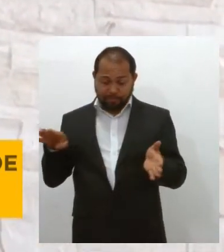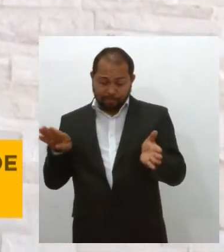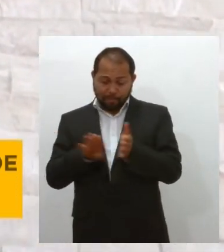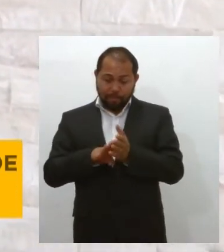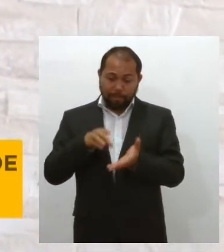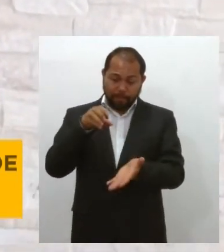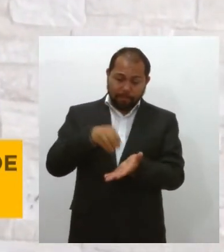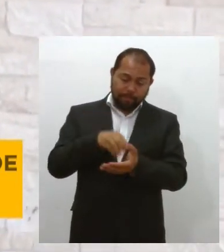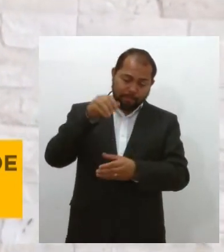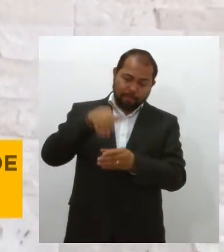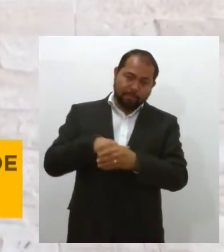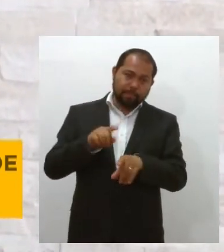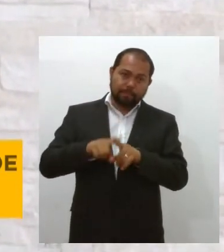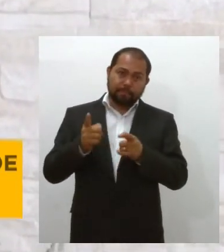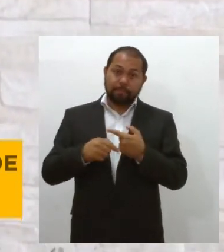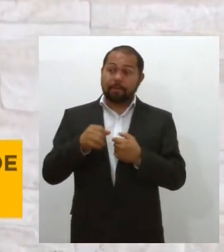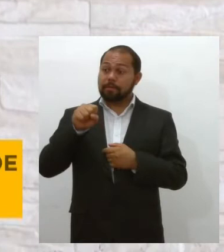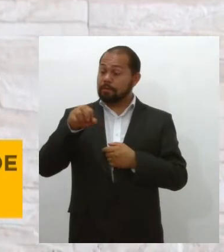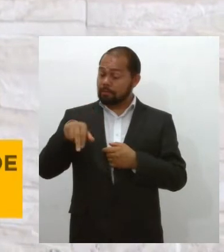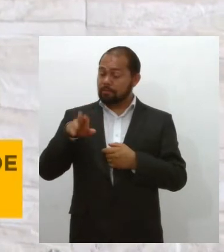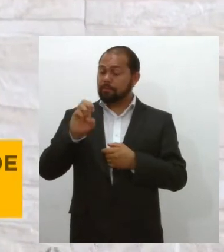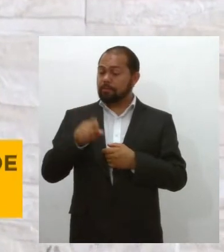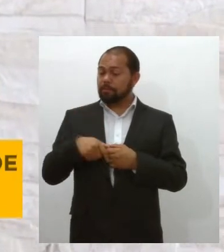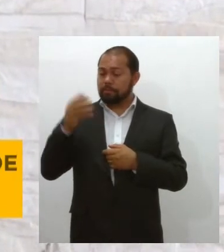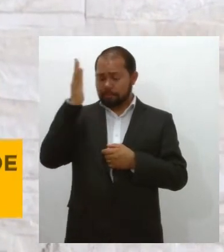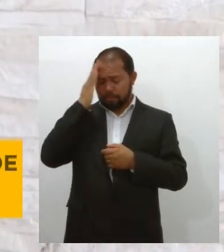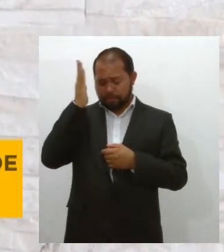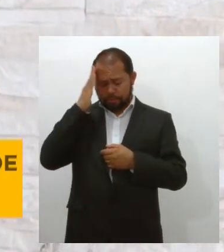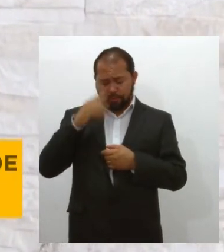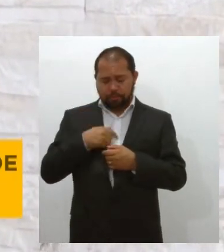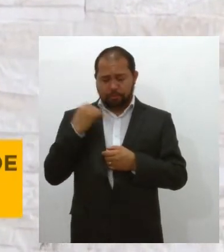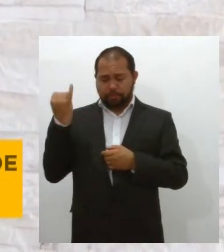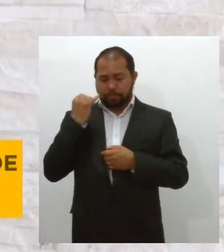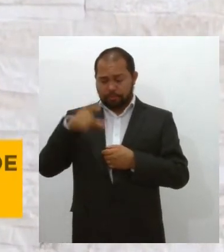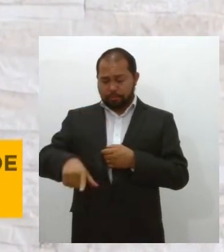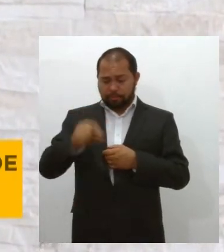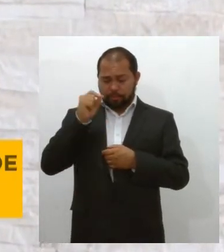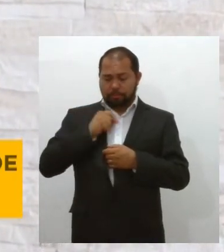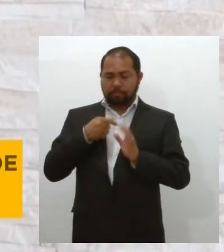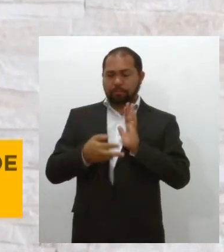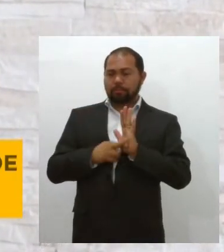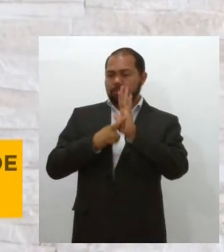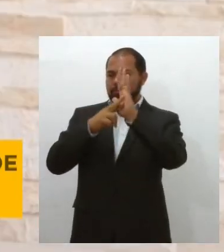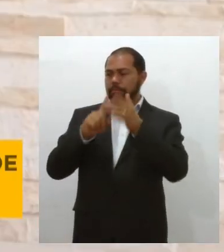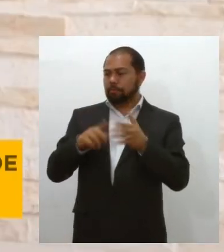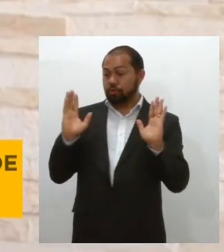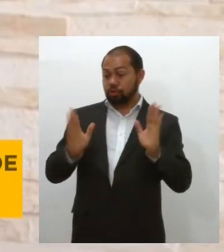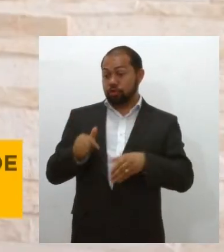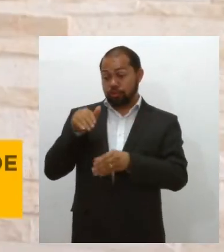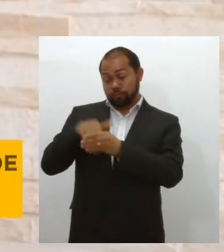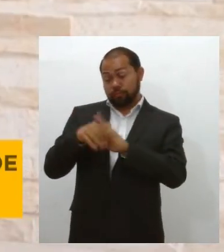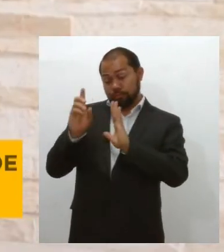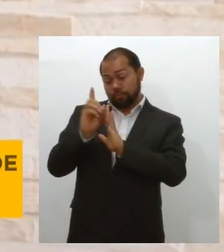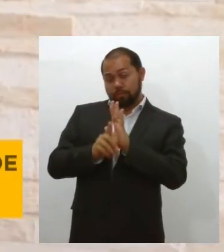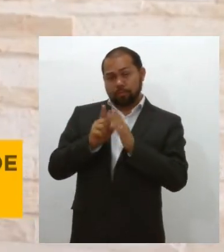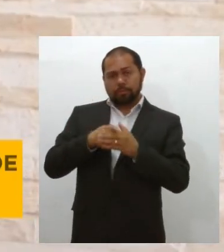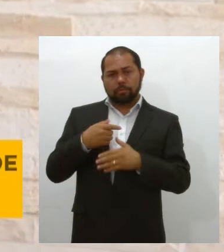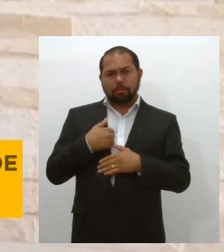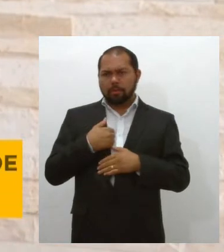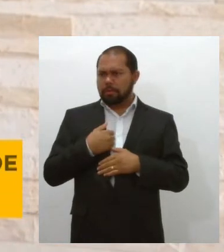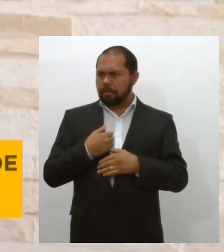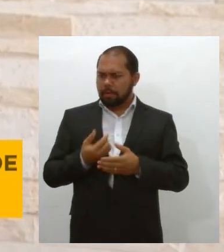desistência. Mas Samuel entende a importância de escolher seus representantes, já que votar é um direito. Eu nem que eu vá de